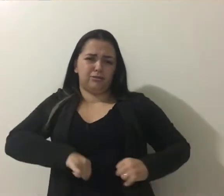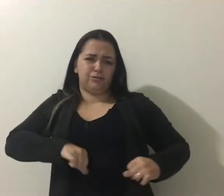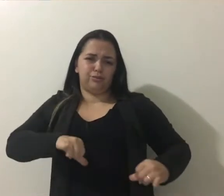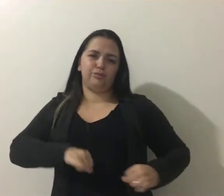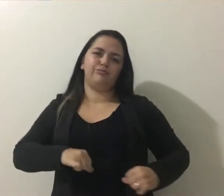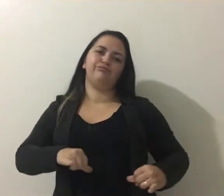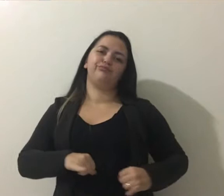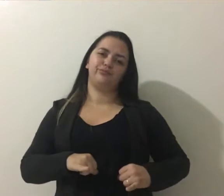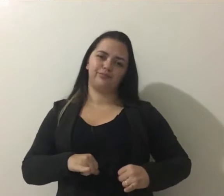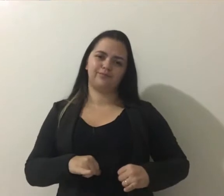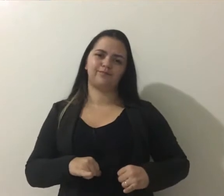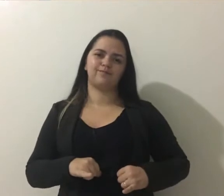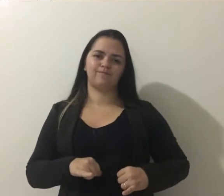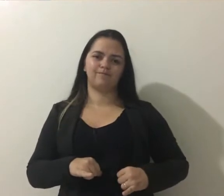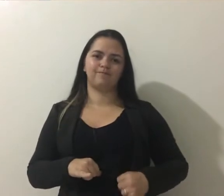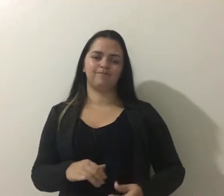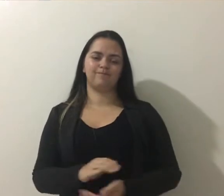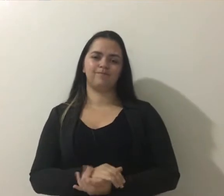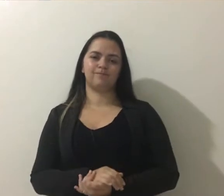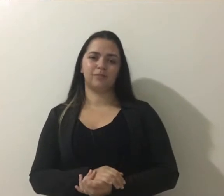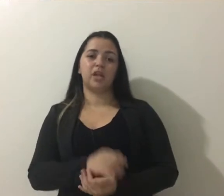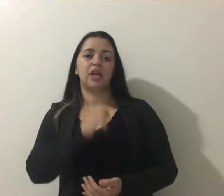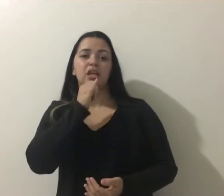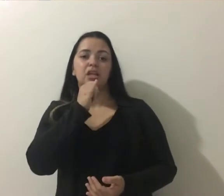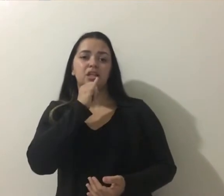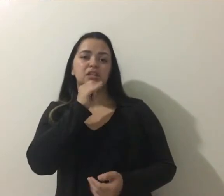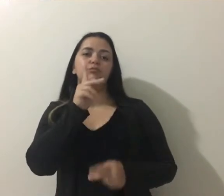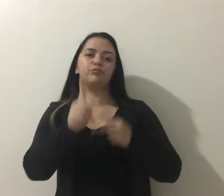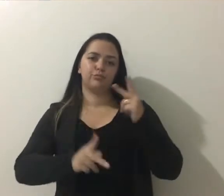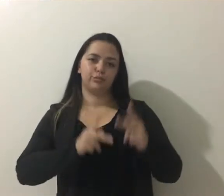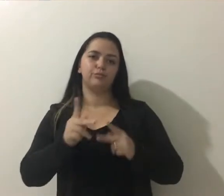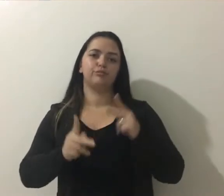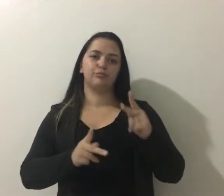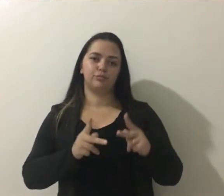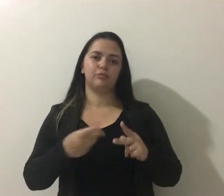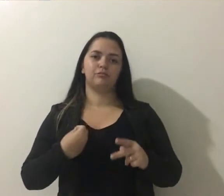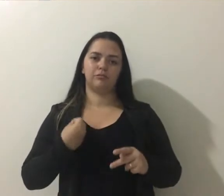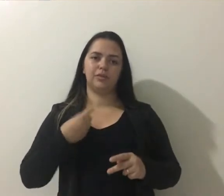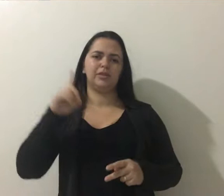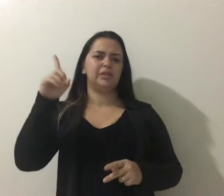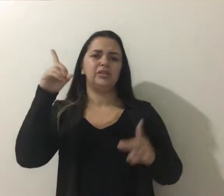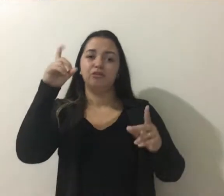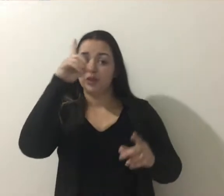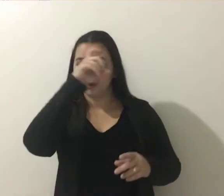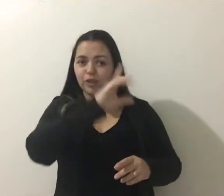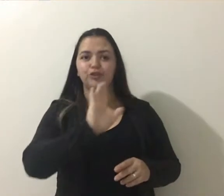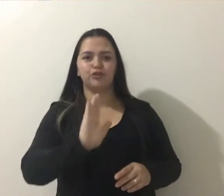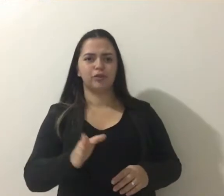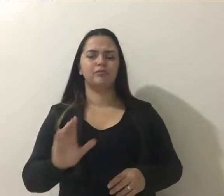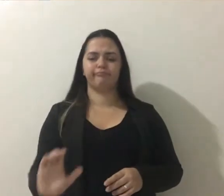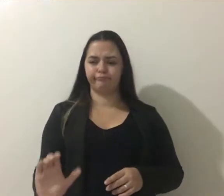gente tem isso como exemplo na história do povo de Deus. Tantas situações difíceis,